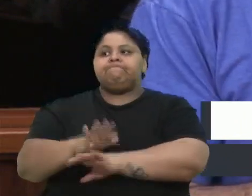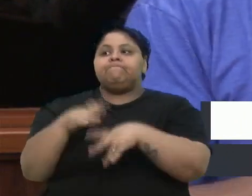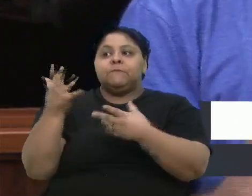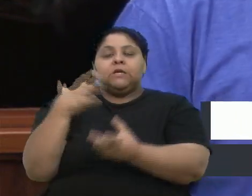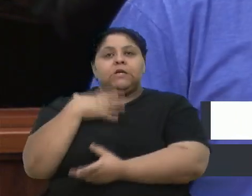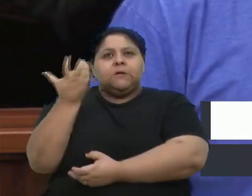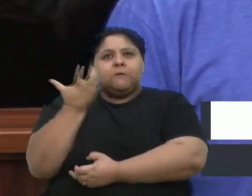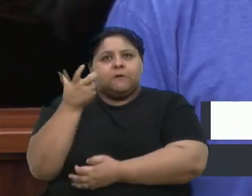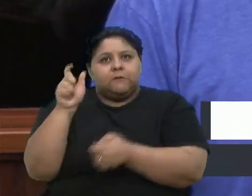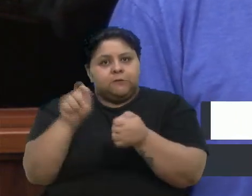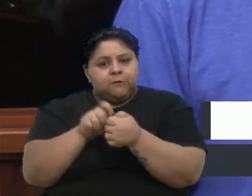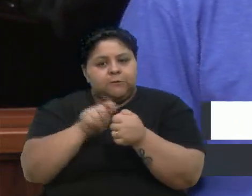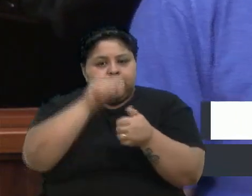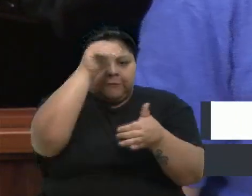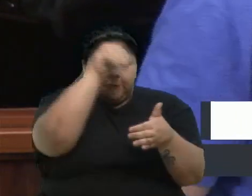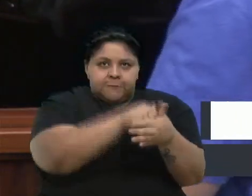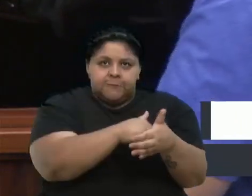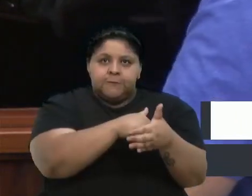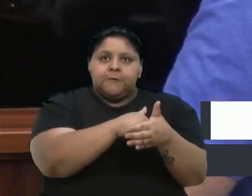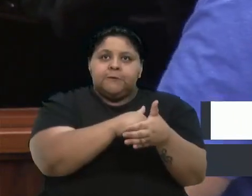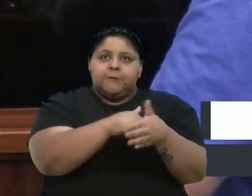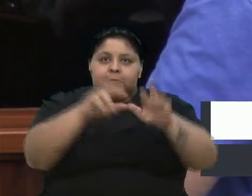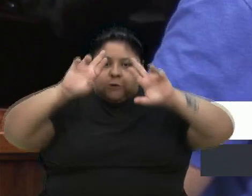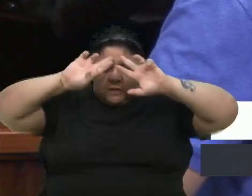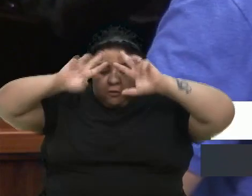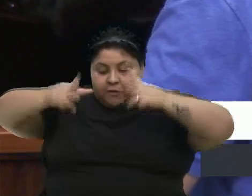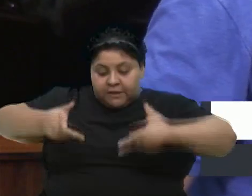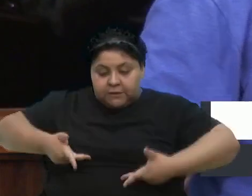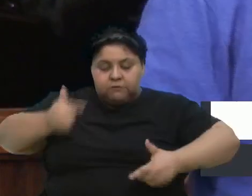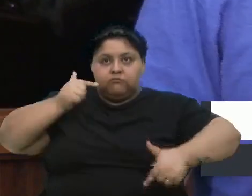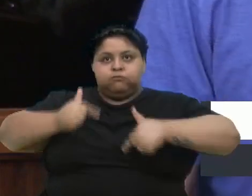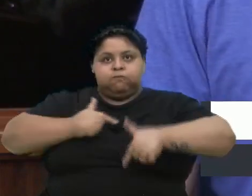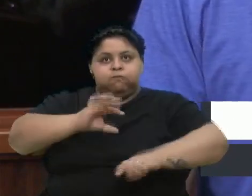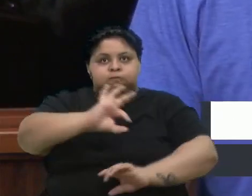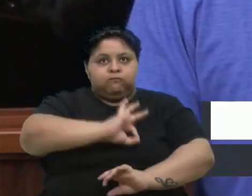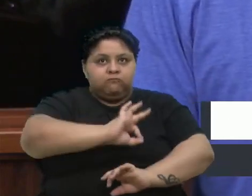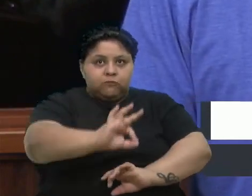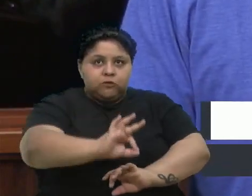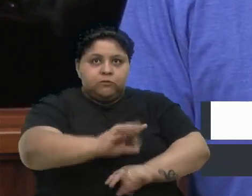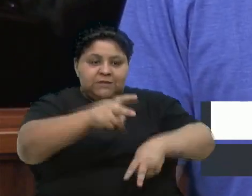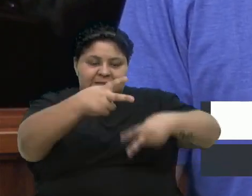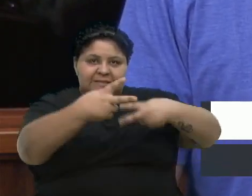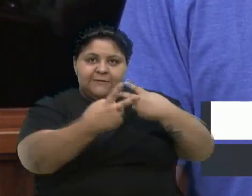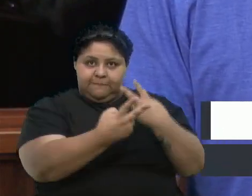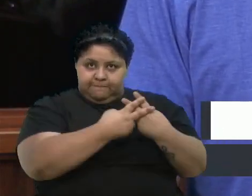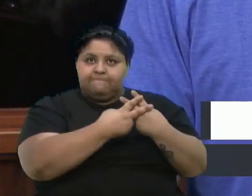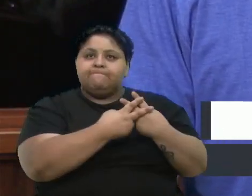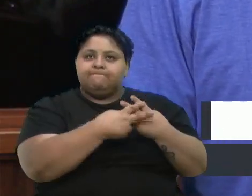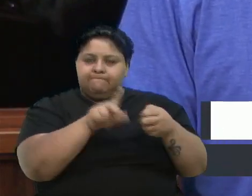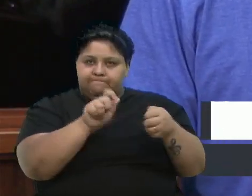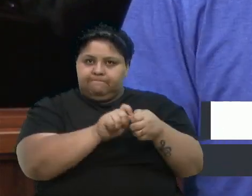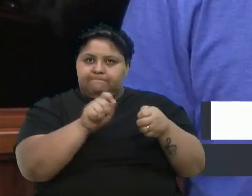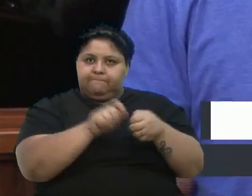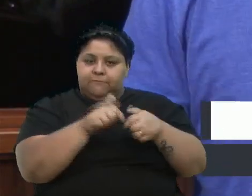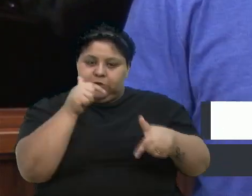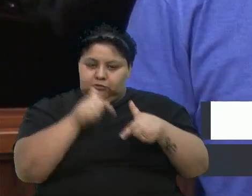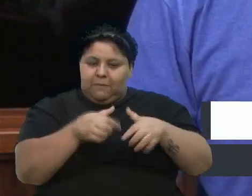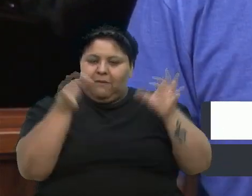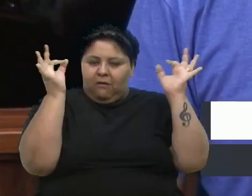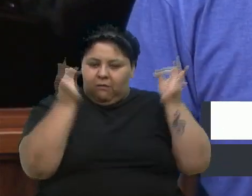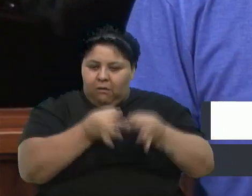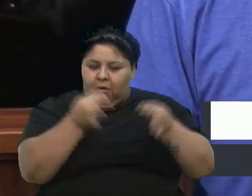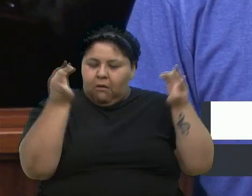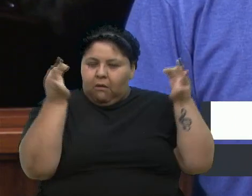aqui fazer esse voto reconhecendo o trabalho dos policiais penais, né, que cumprem uma função hercúlea